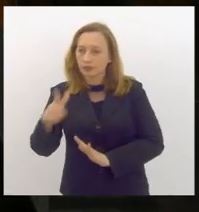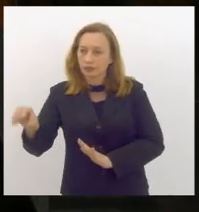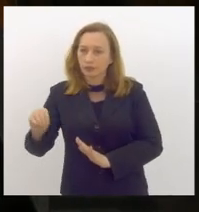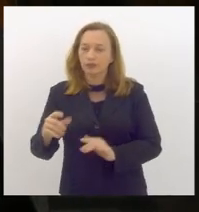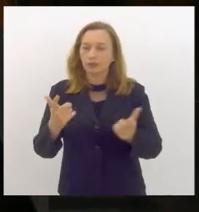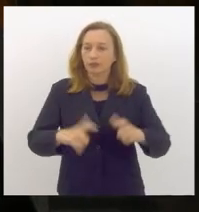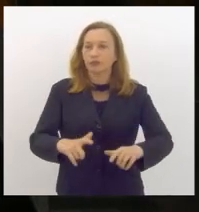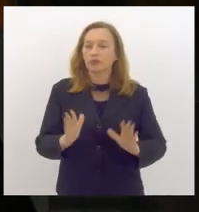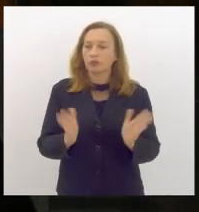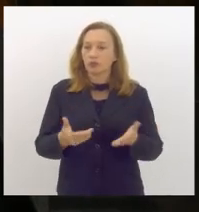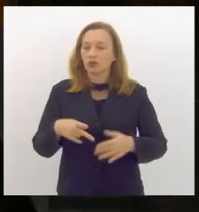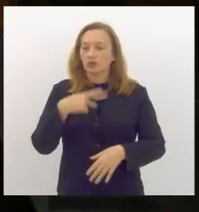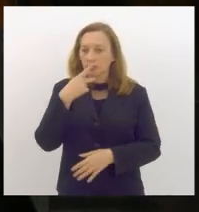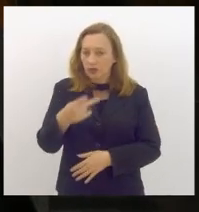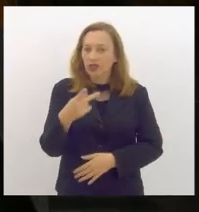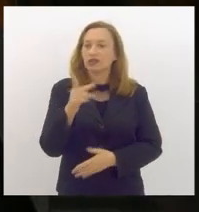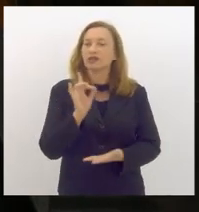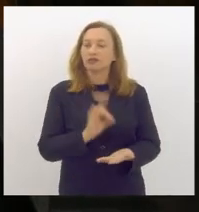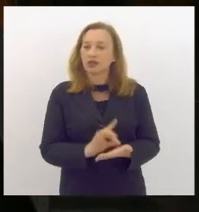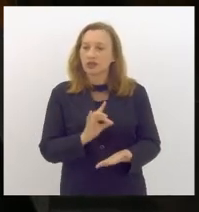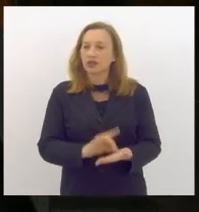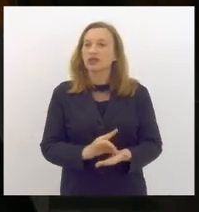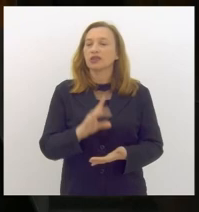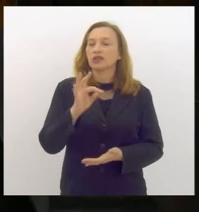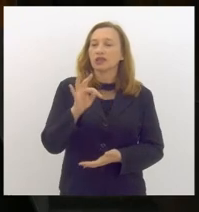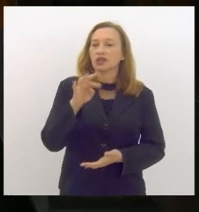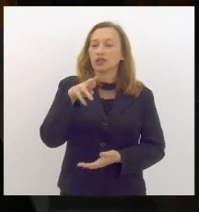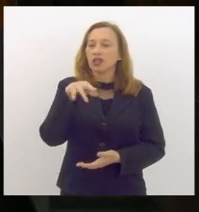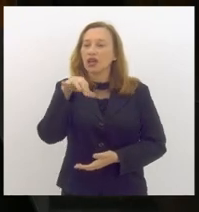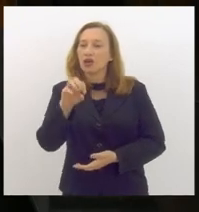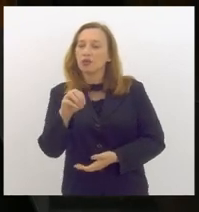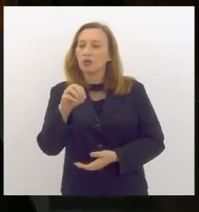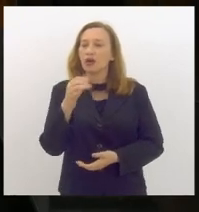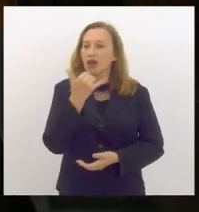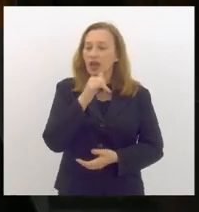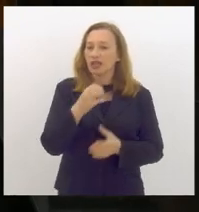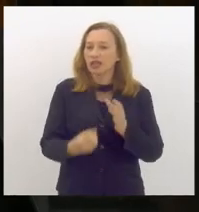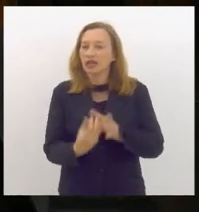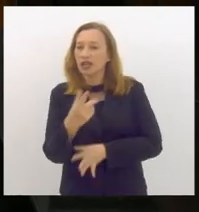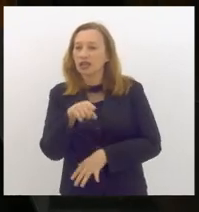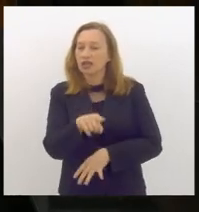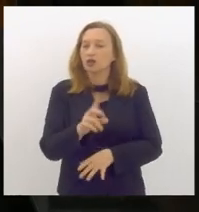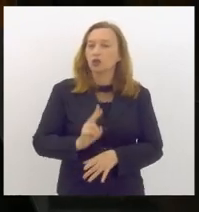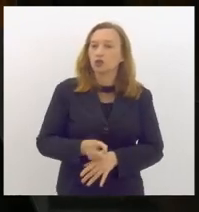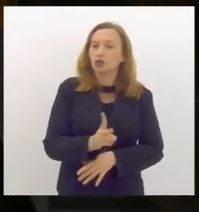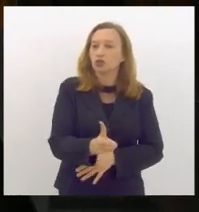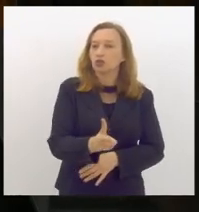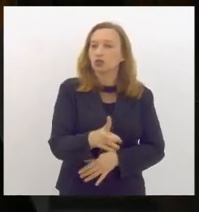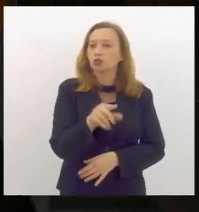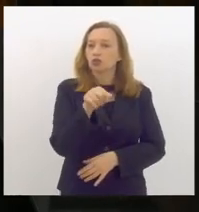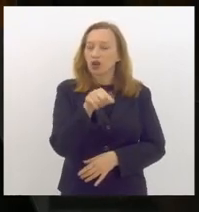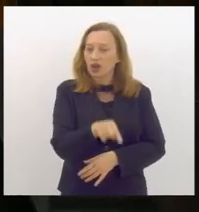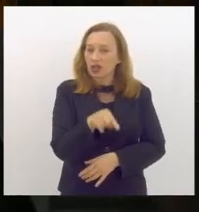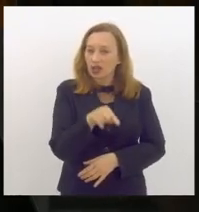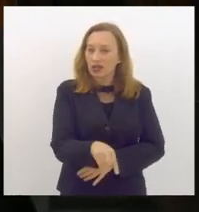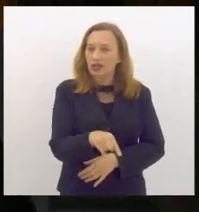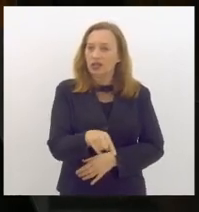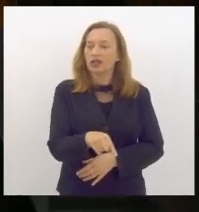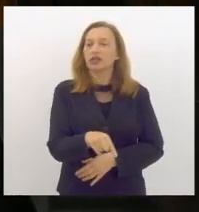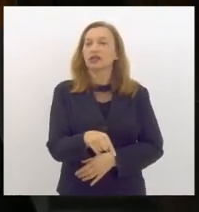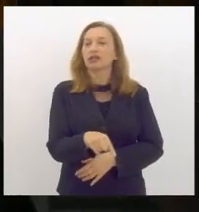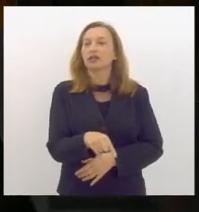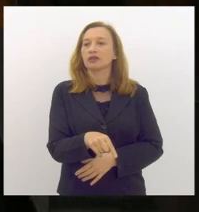venho aqui, na verdade, para falar dessas termoelétricas que estavam sendo instaladas ali, que continuam presentes ali no espelho